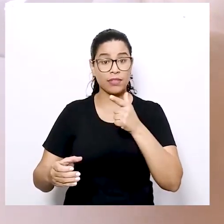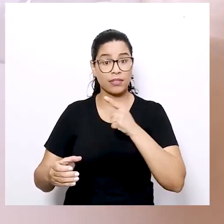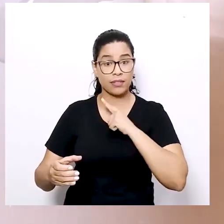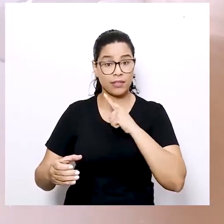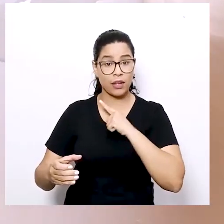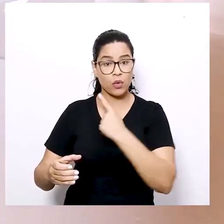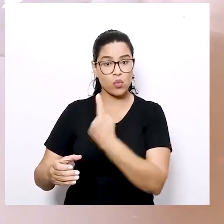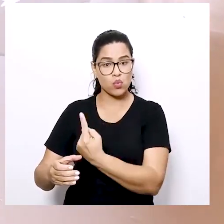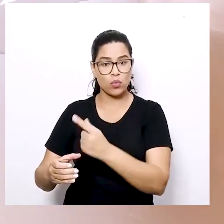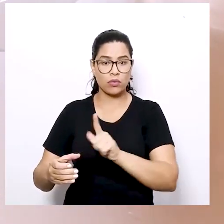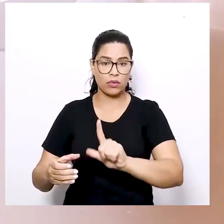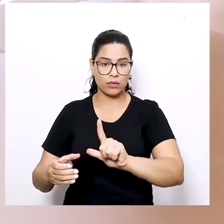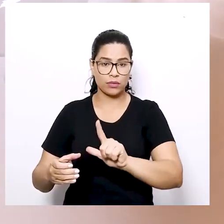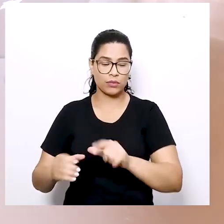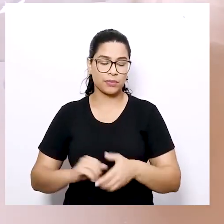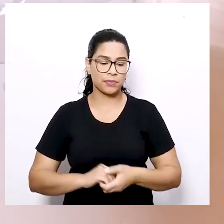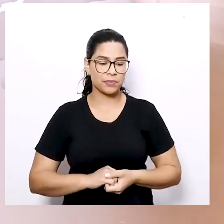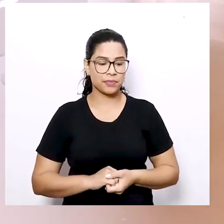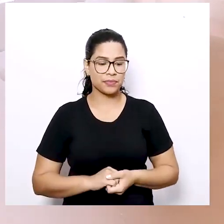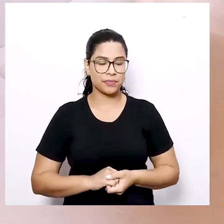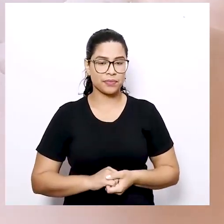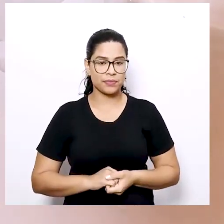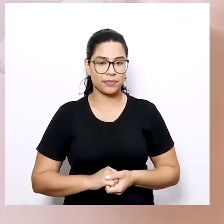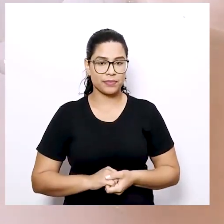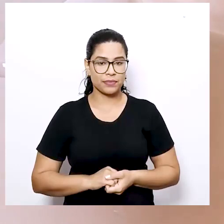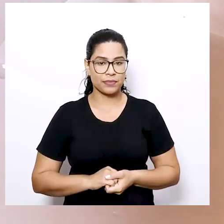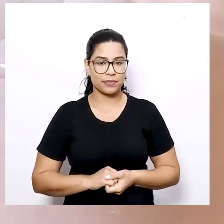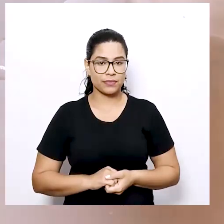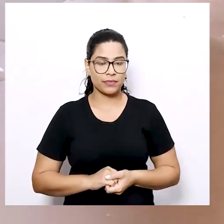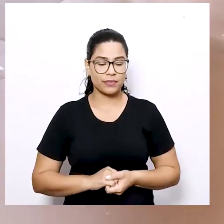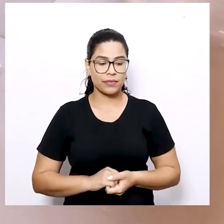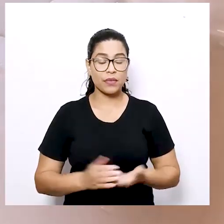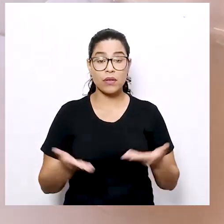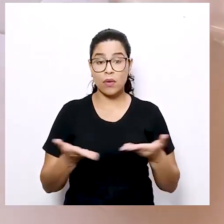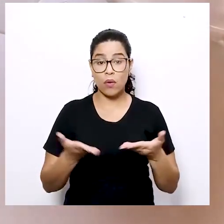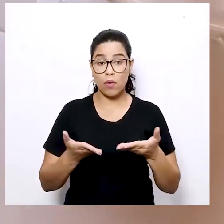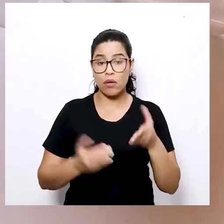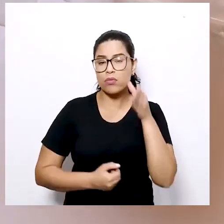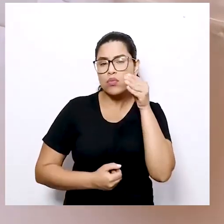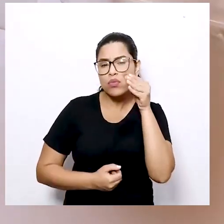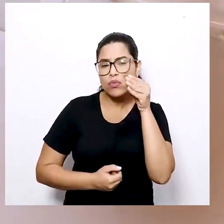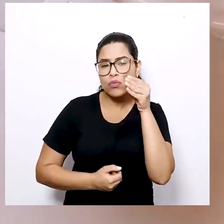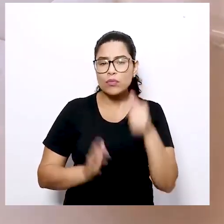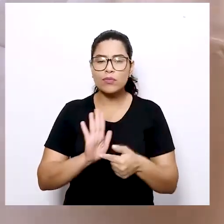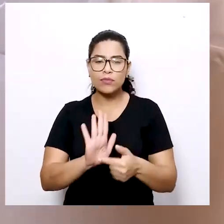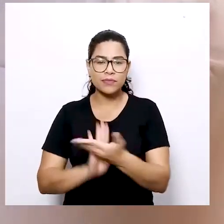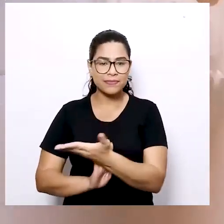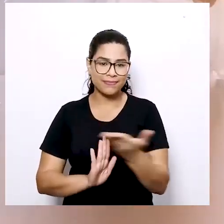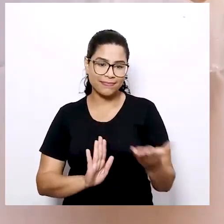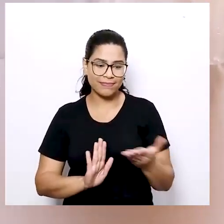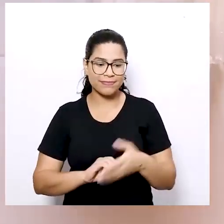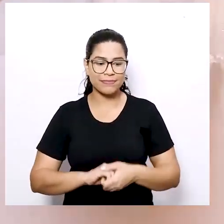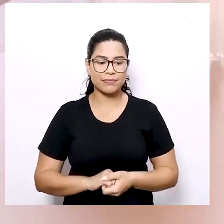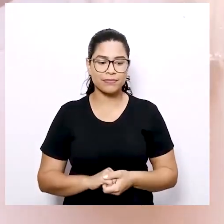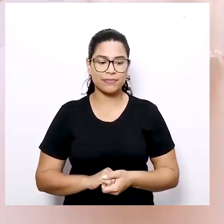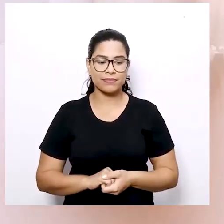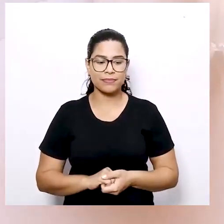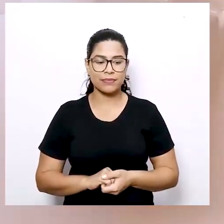é de 1 litro. Agora tem uma coisa curiosa para mostrar. Nós